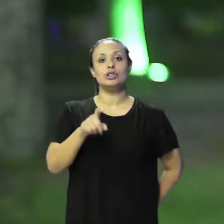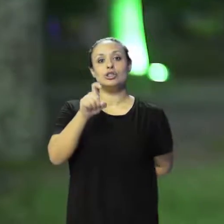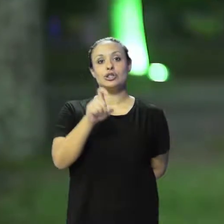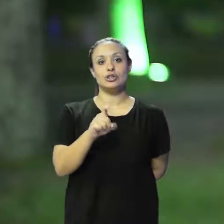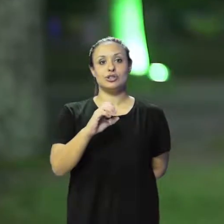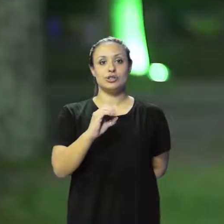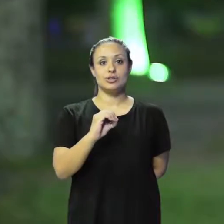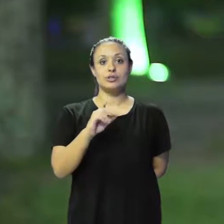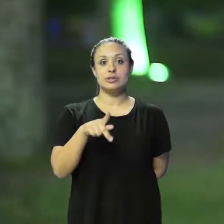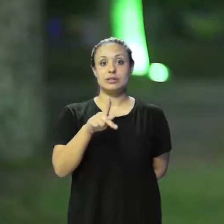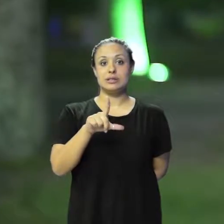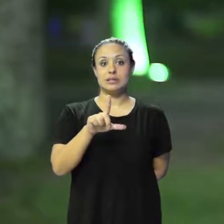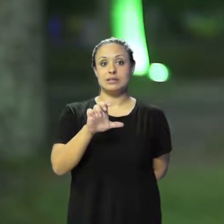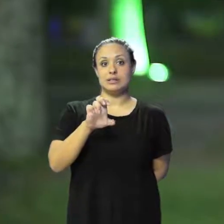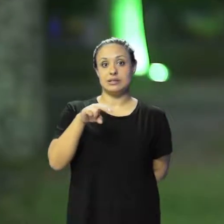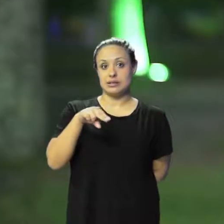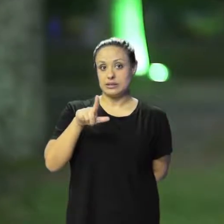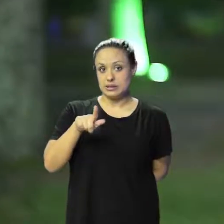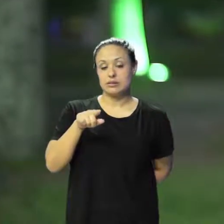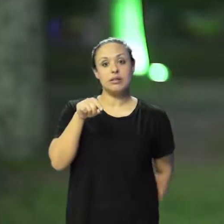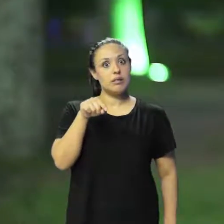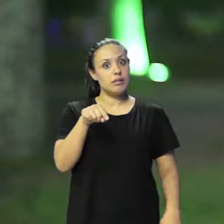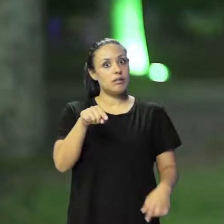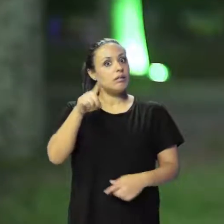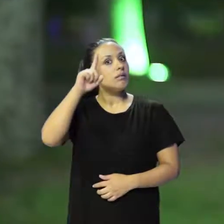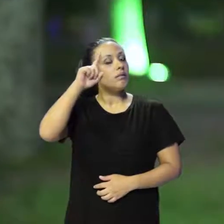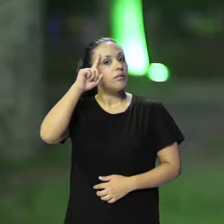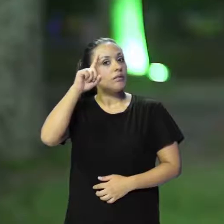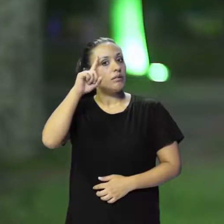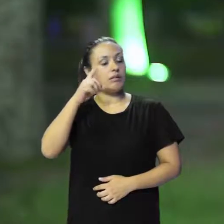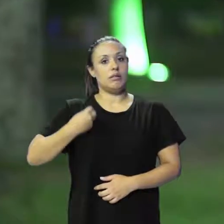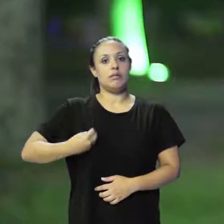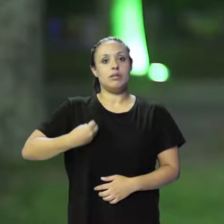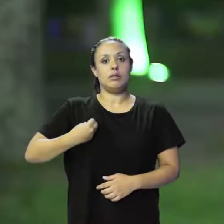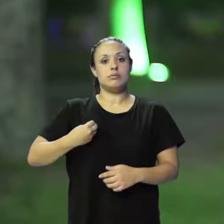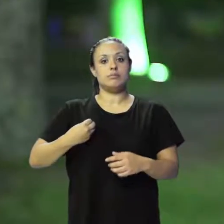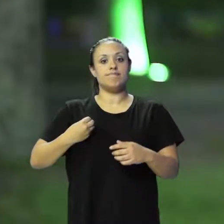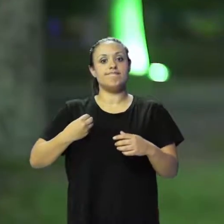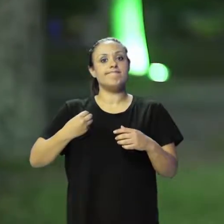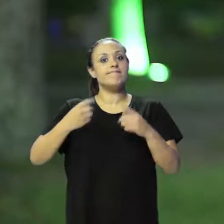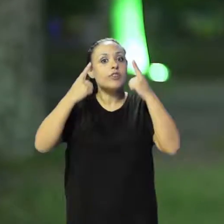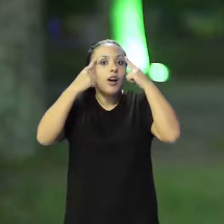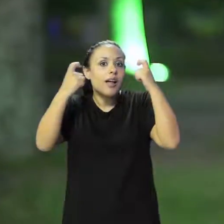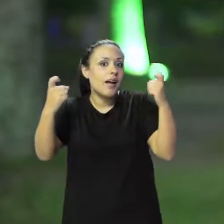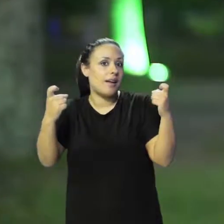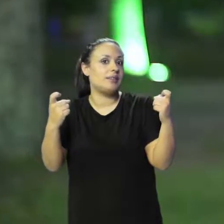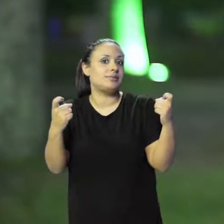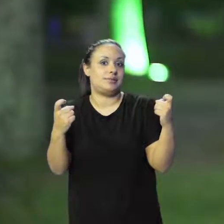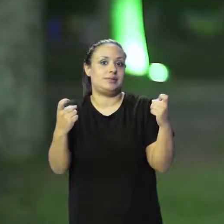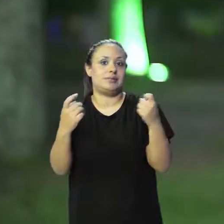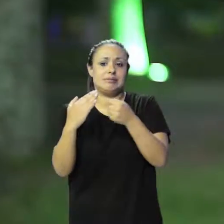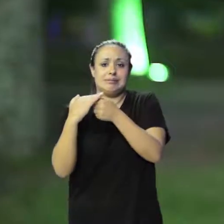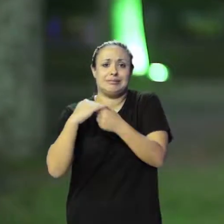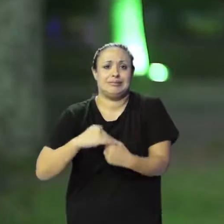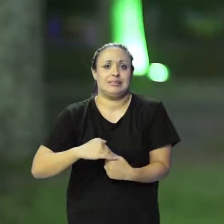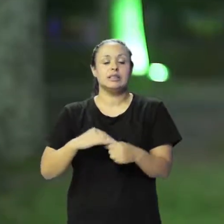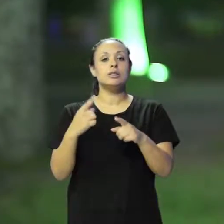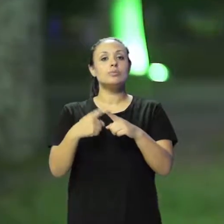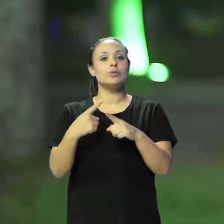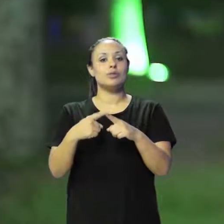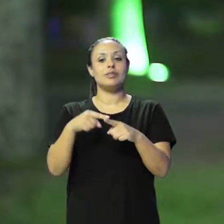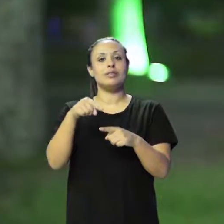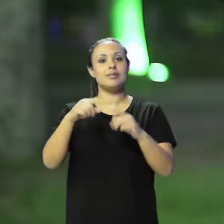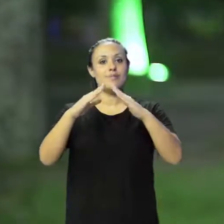né? Então, por exemplo, o povo Xhoklén vive cotidianamente uma violência na região onde eles moram,